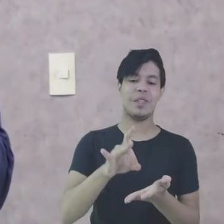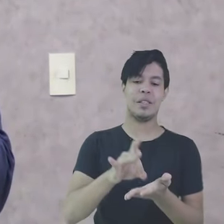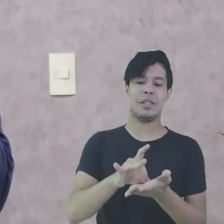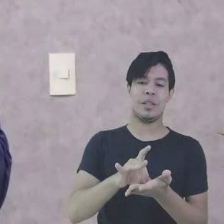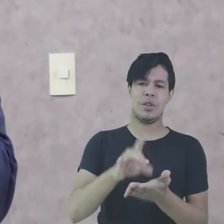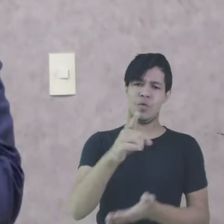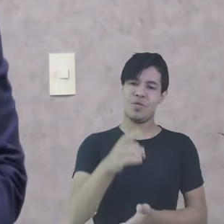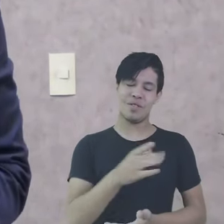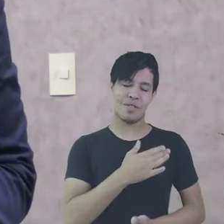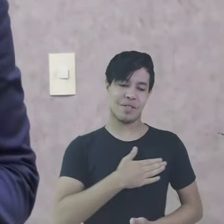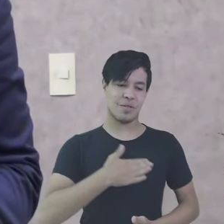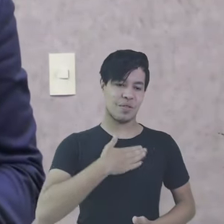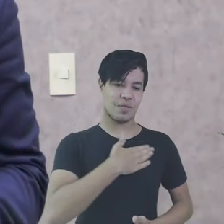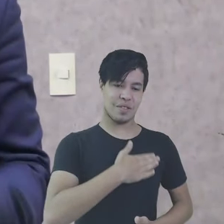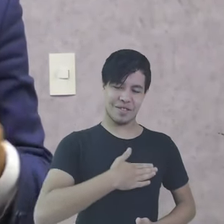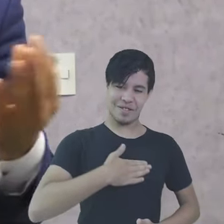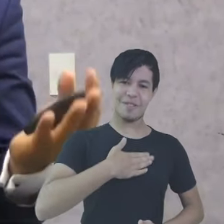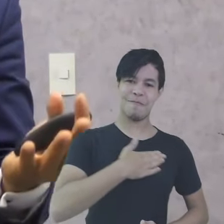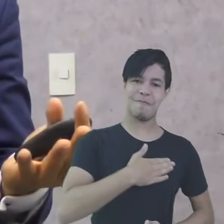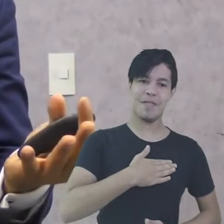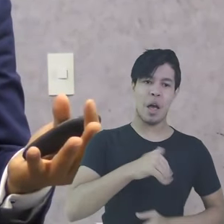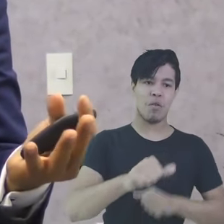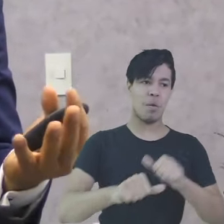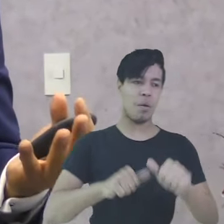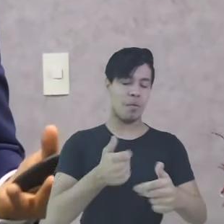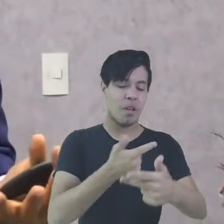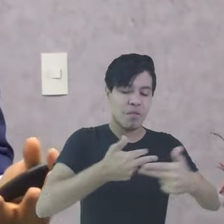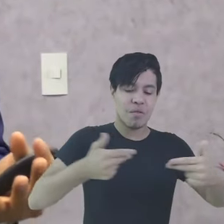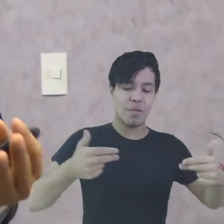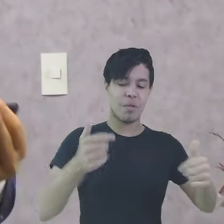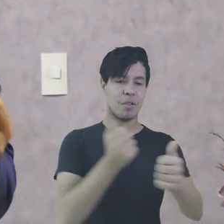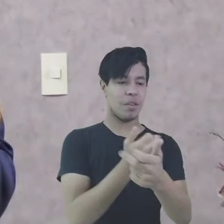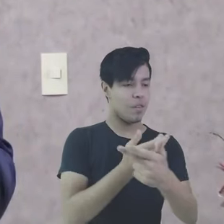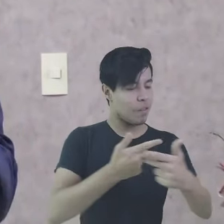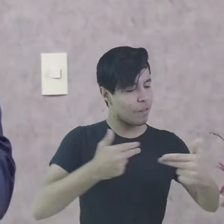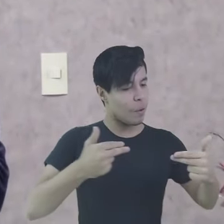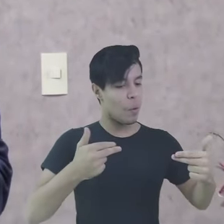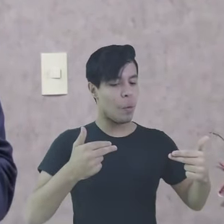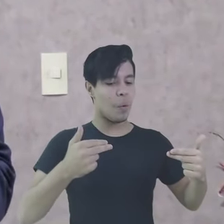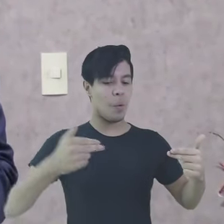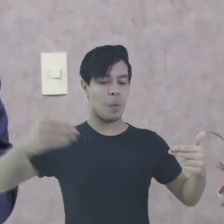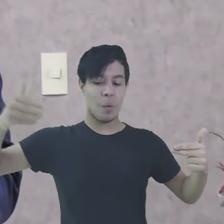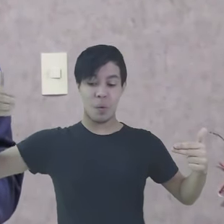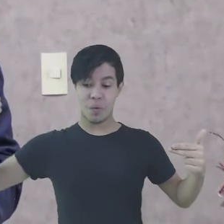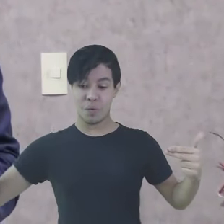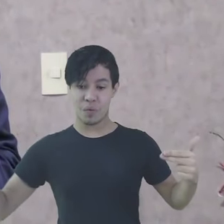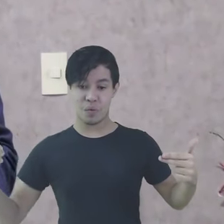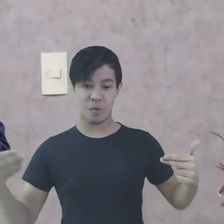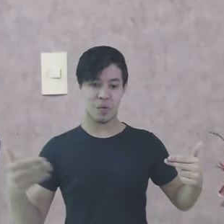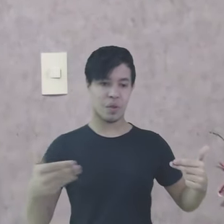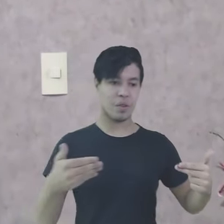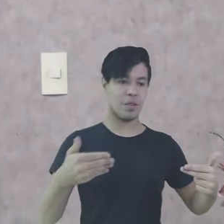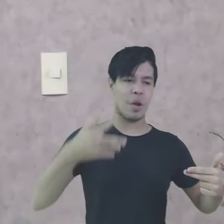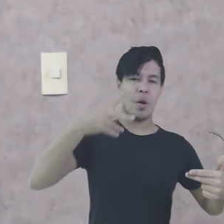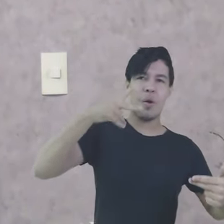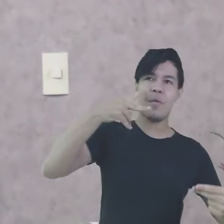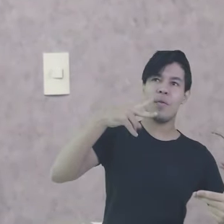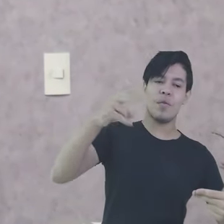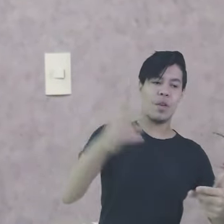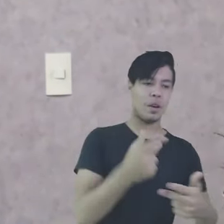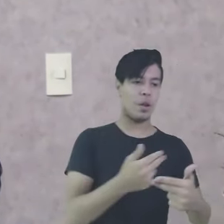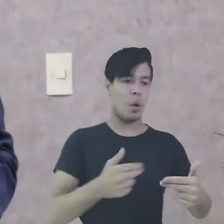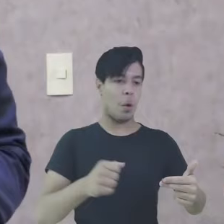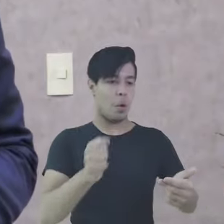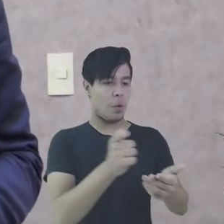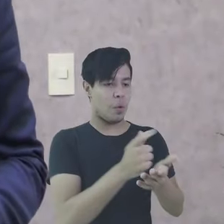de ser transformado de glória em glória ao aspecto da sua imagem, ou seja, ao aspecto da sua glória? Em Jeremias